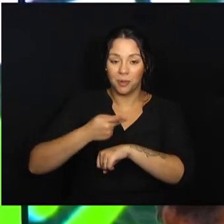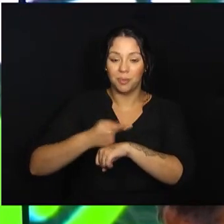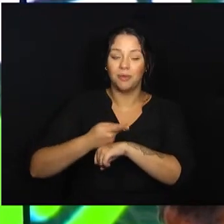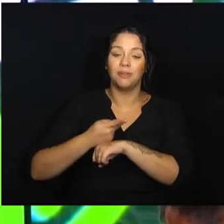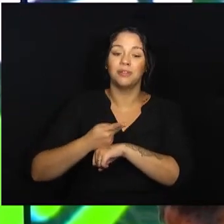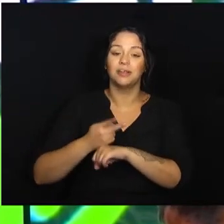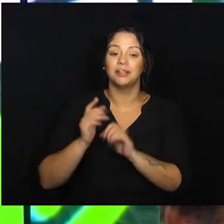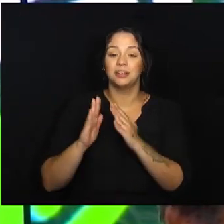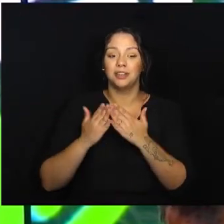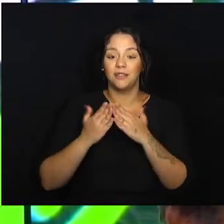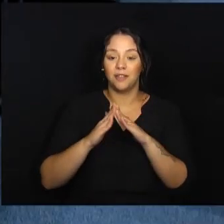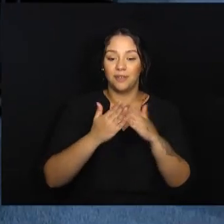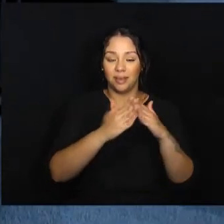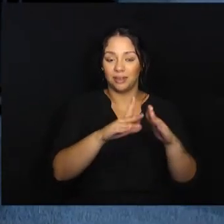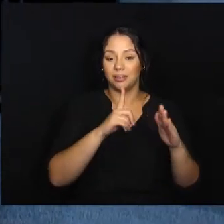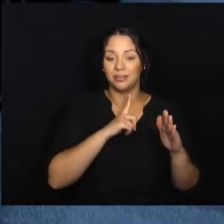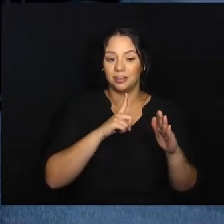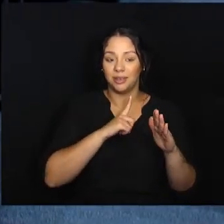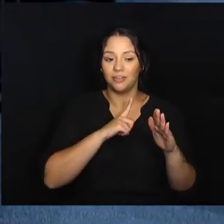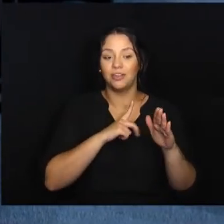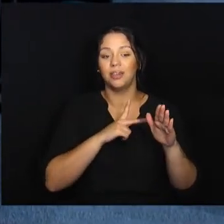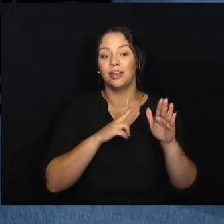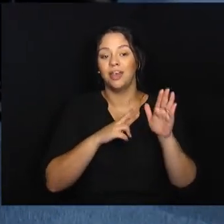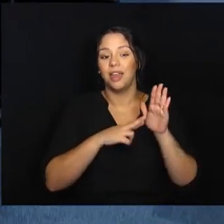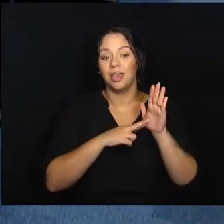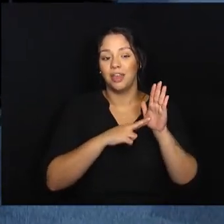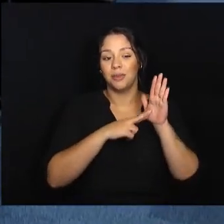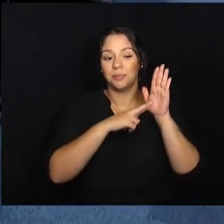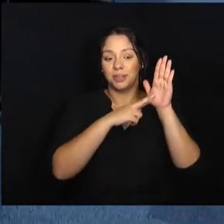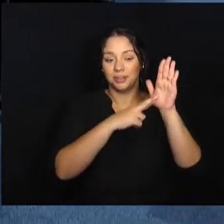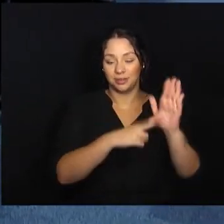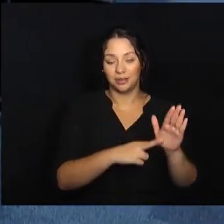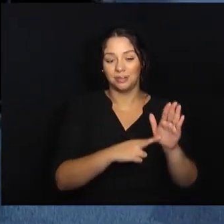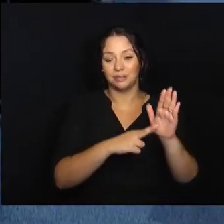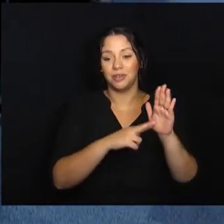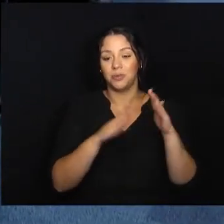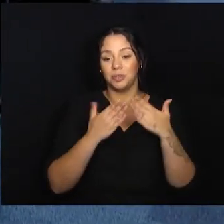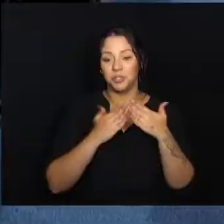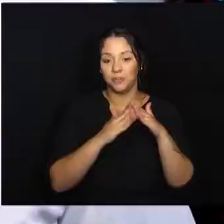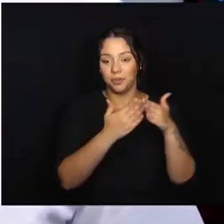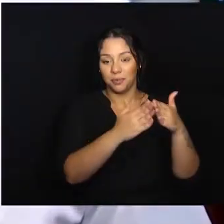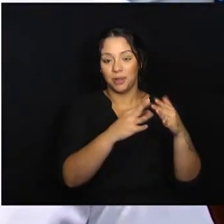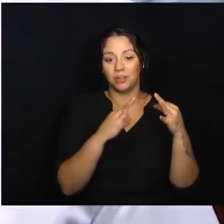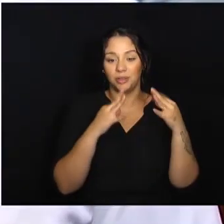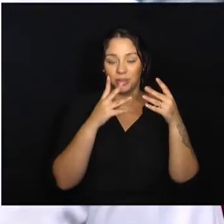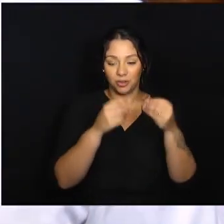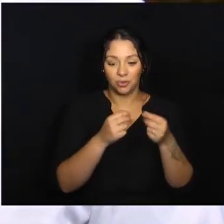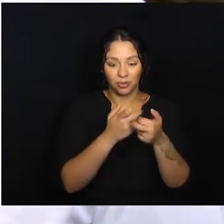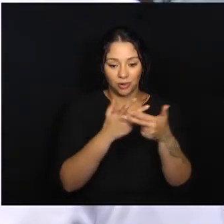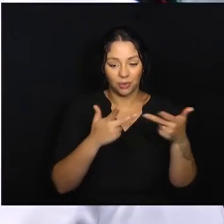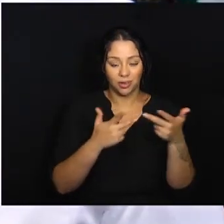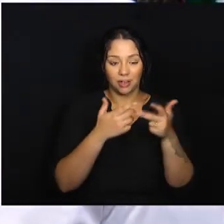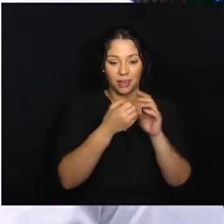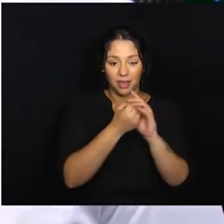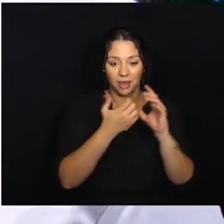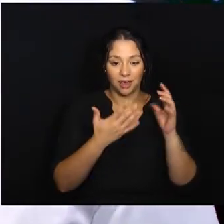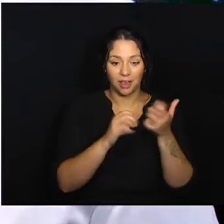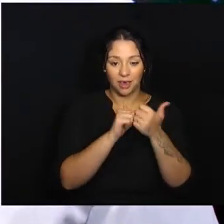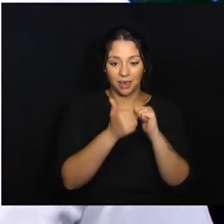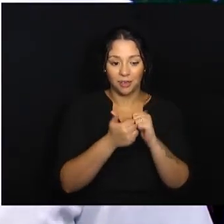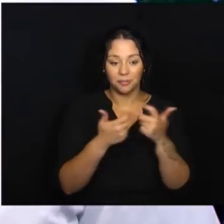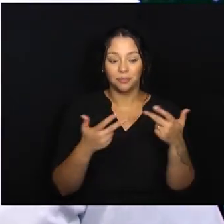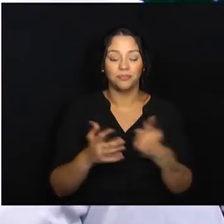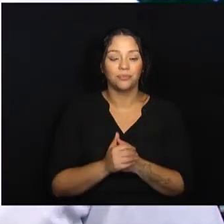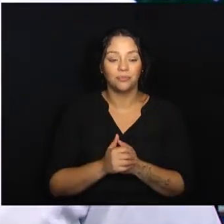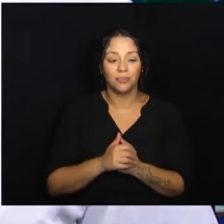representou o Legislativo no evento, onde foram apresentadas todas as definições do torneio. É um evento esportivo muito importante na nossa